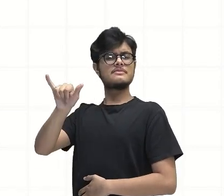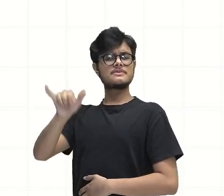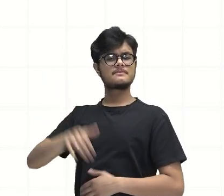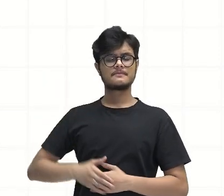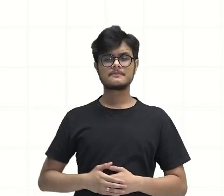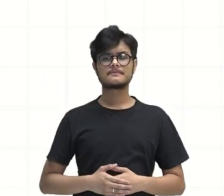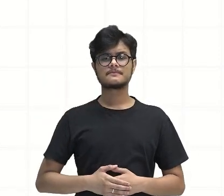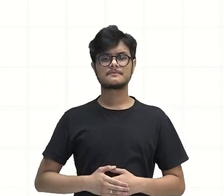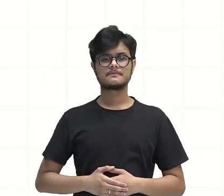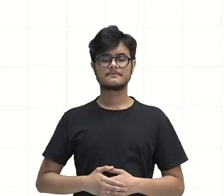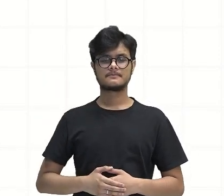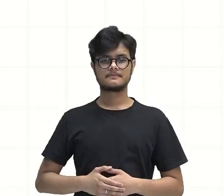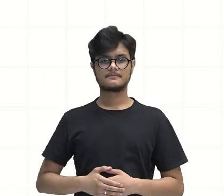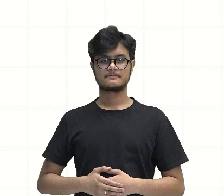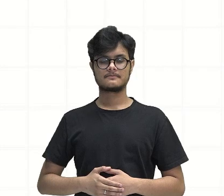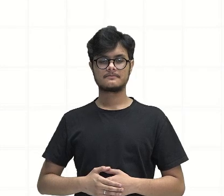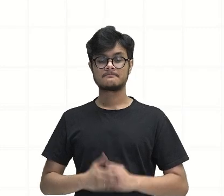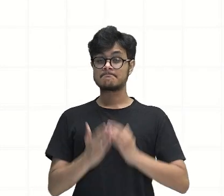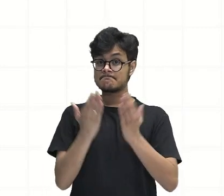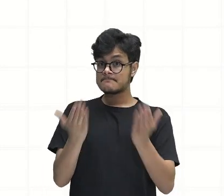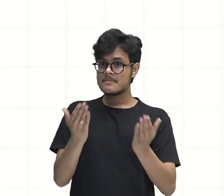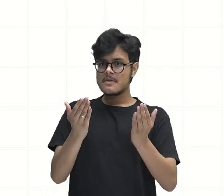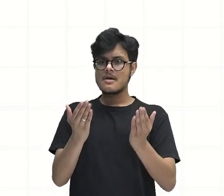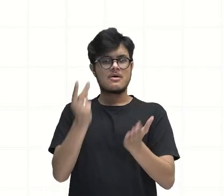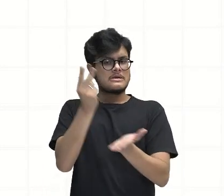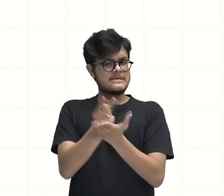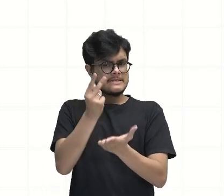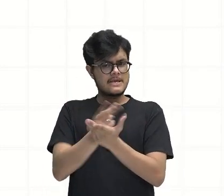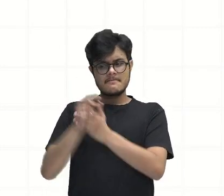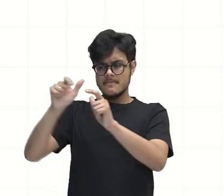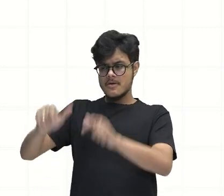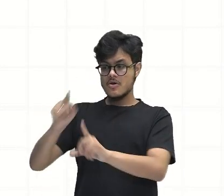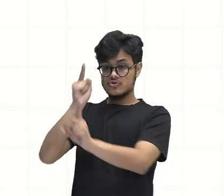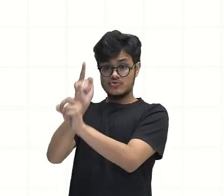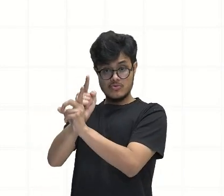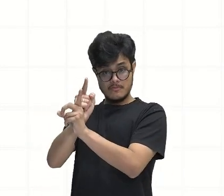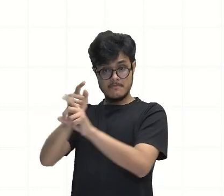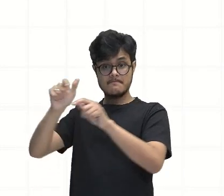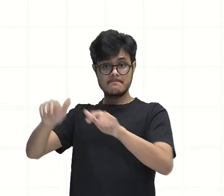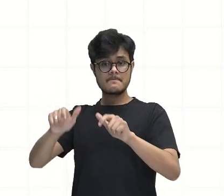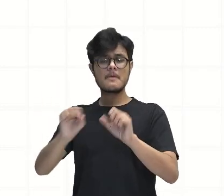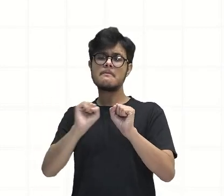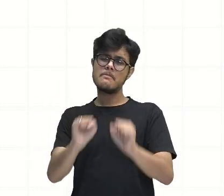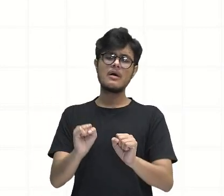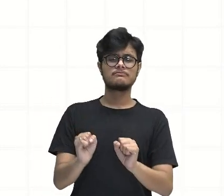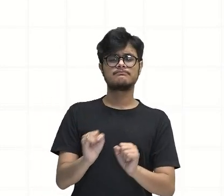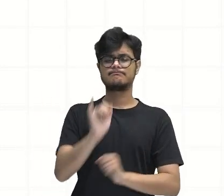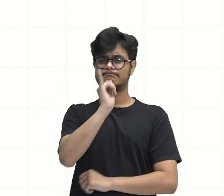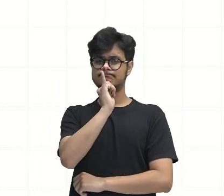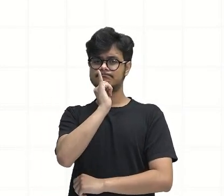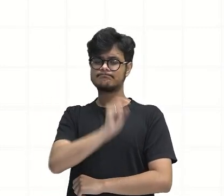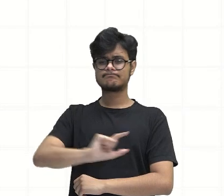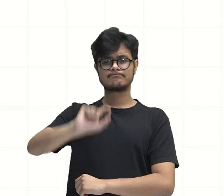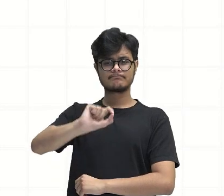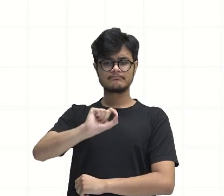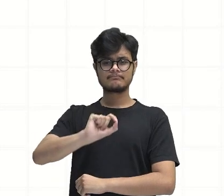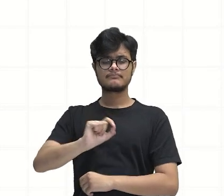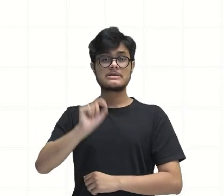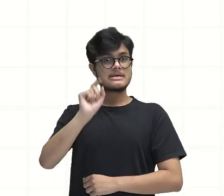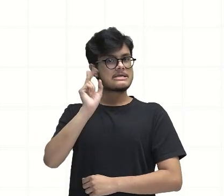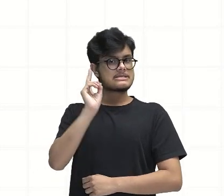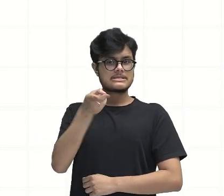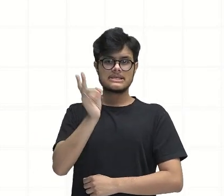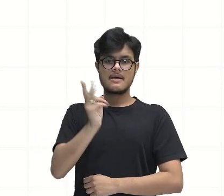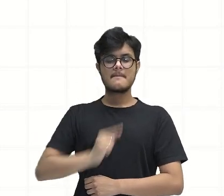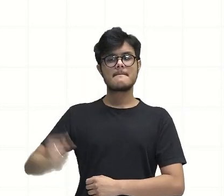banco? Então, toda vez que eu quero determinar a coordenada, eu posso, né? Eu devo pensar